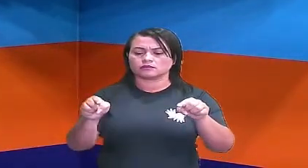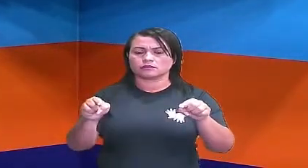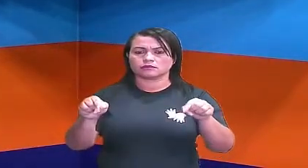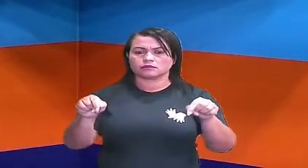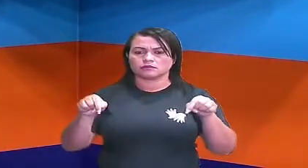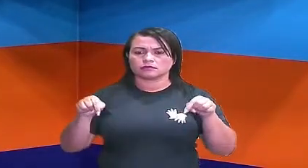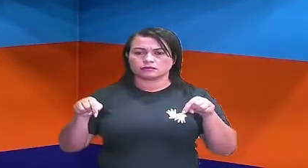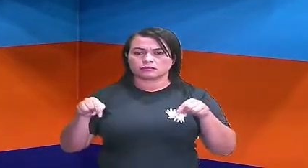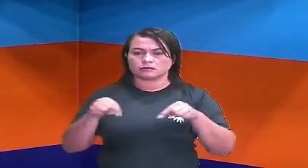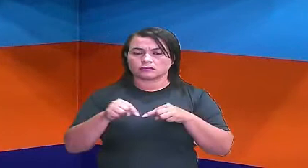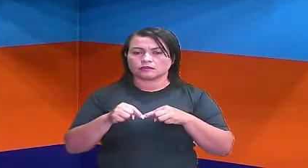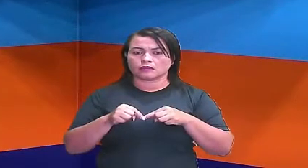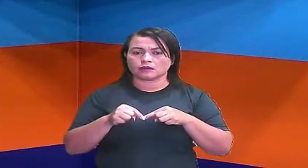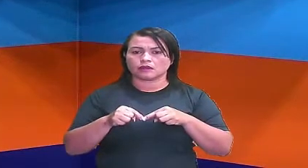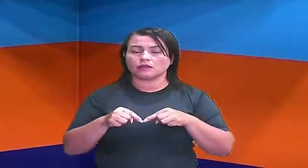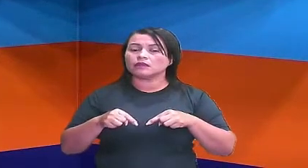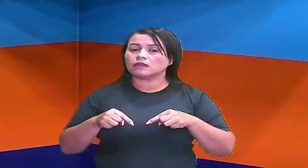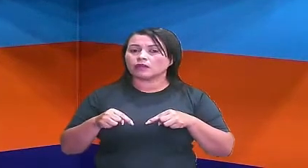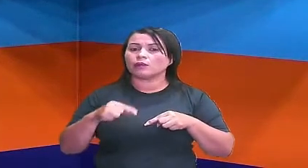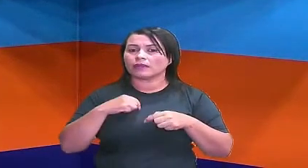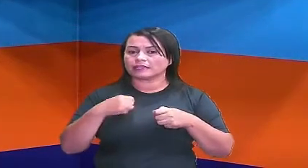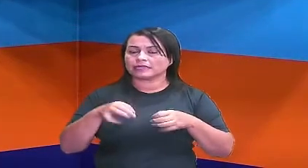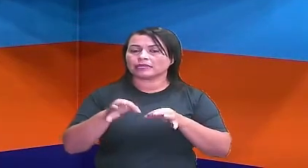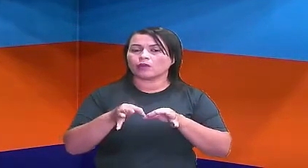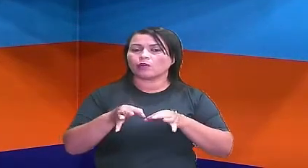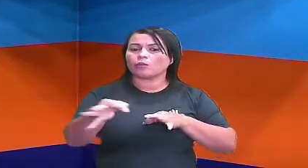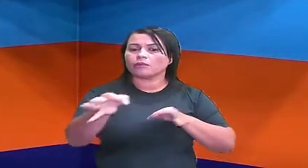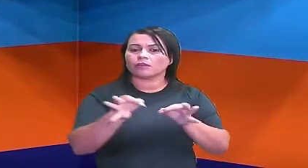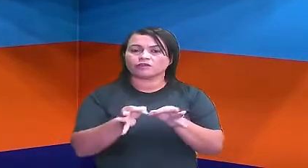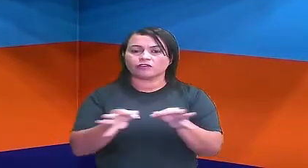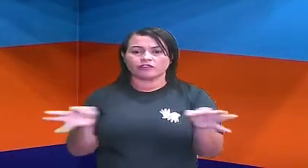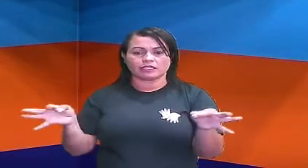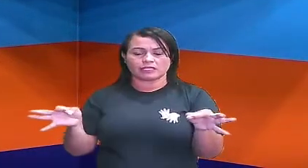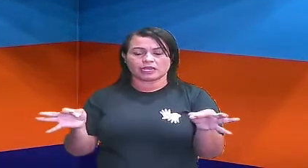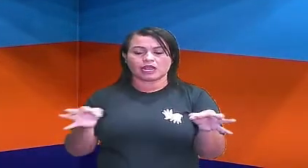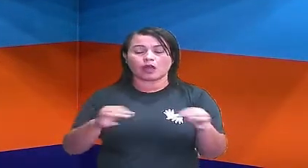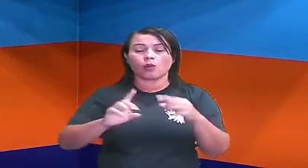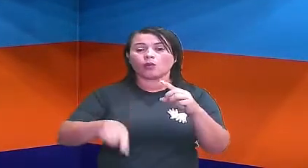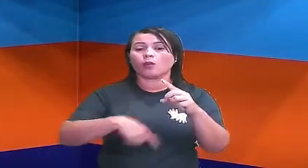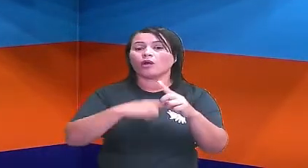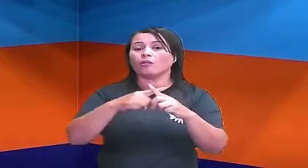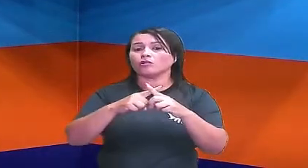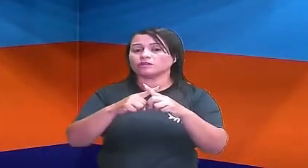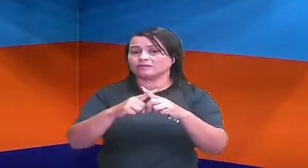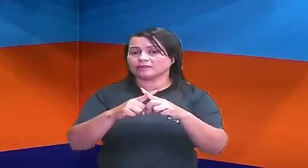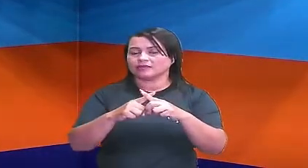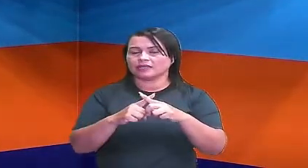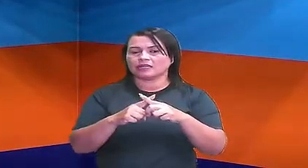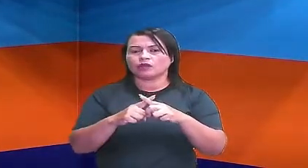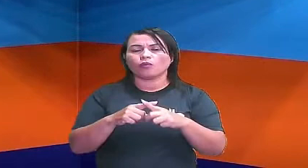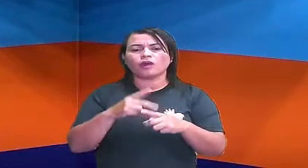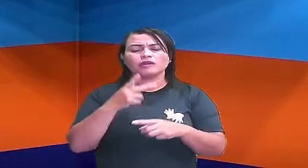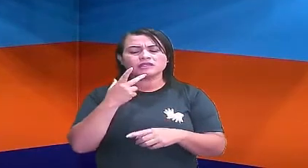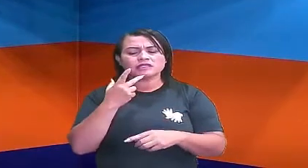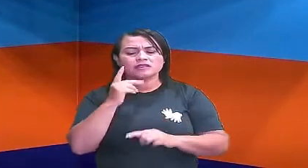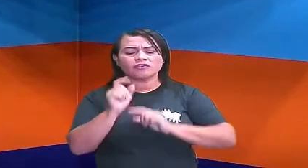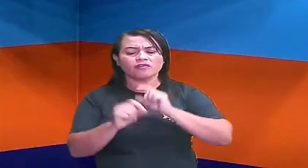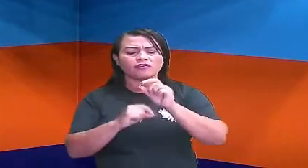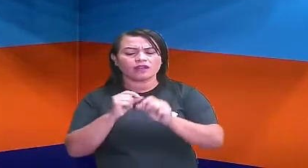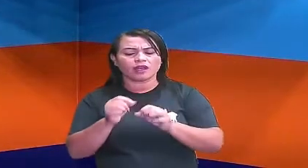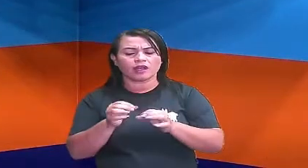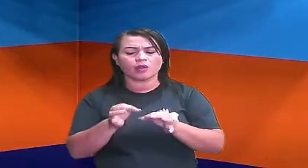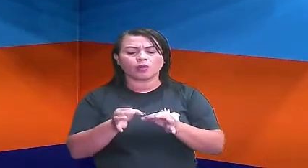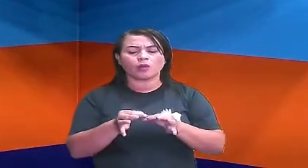tá? Multiplicada. Por quê? Aí ele está falando através do produto. Quando fala produto, fala em